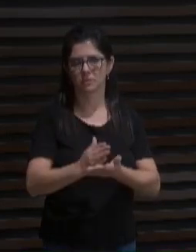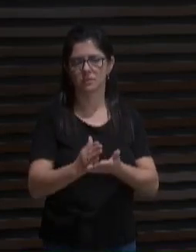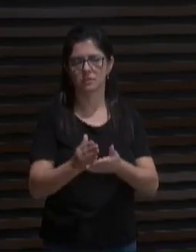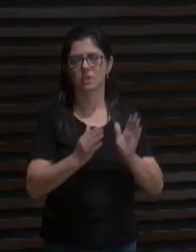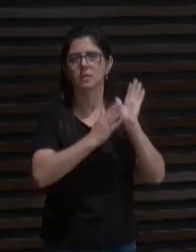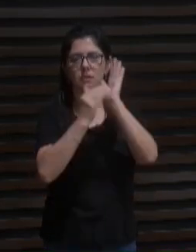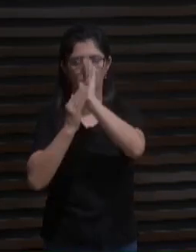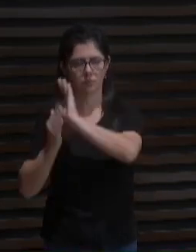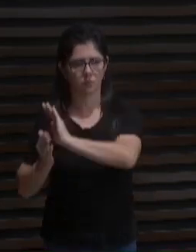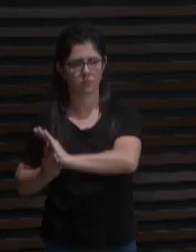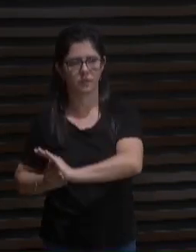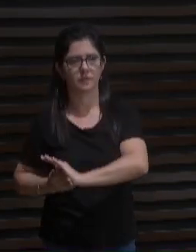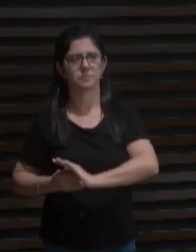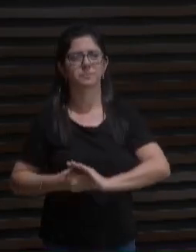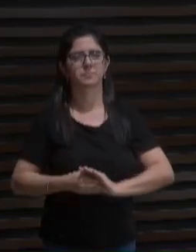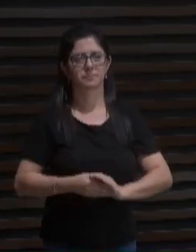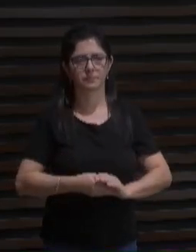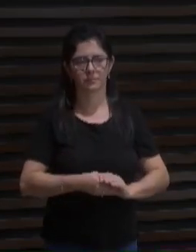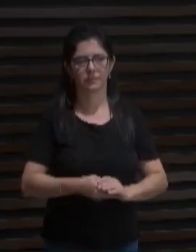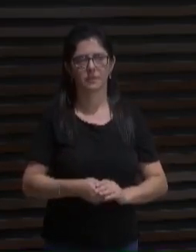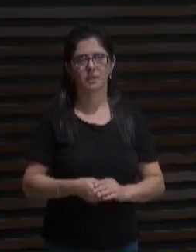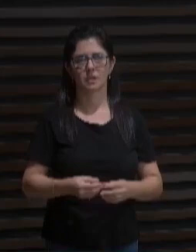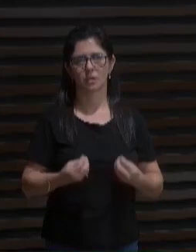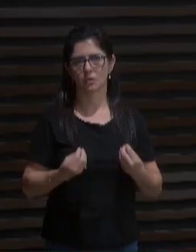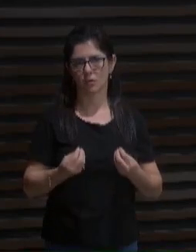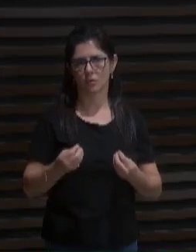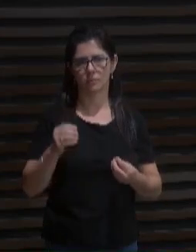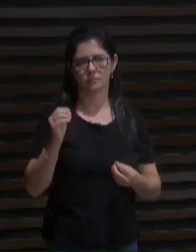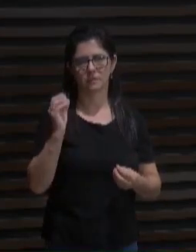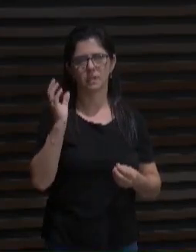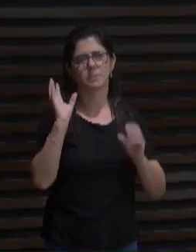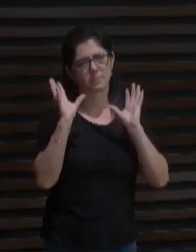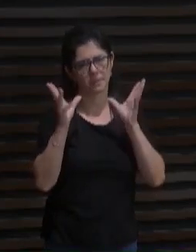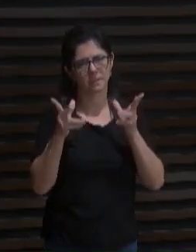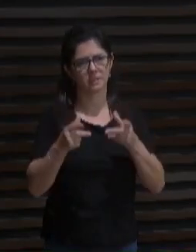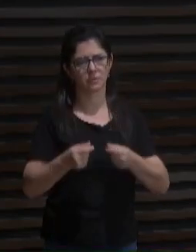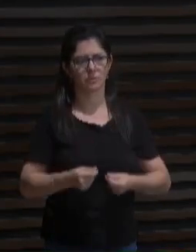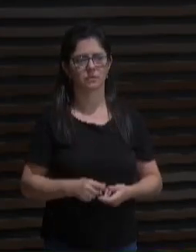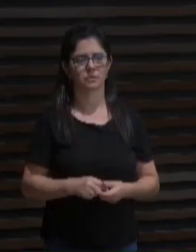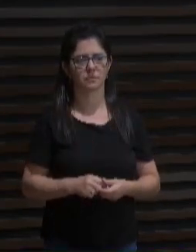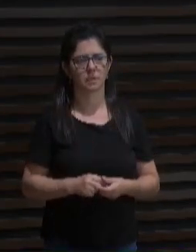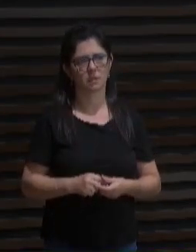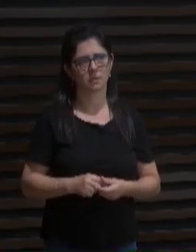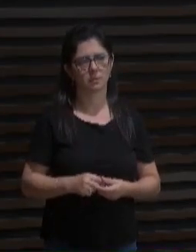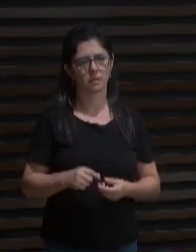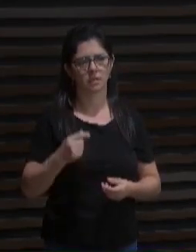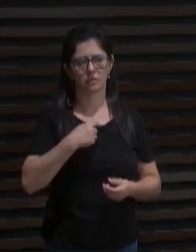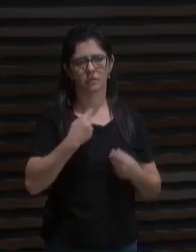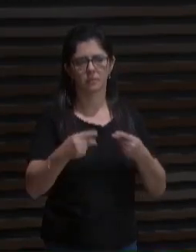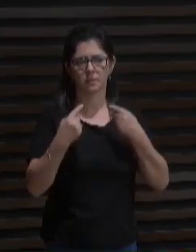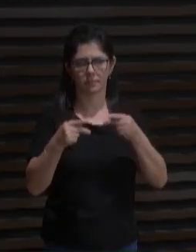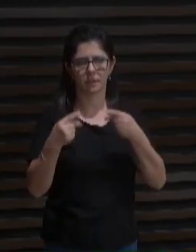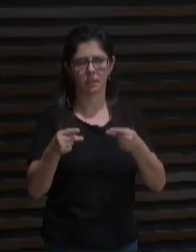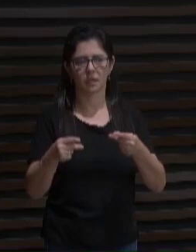índios. Olha como que é precioso, gente. E aí, o pastor está pregando sobre os últimos tempos. Quando o